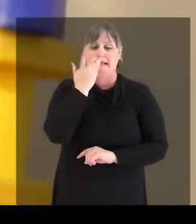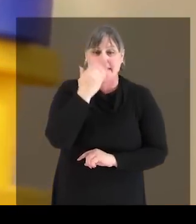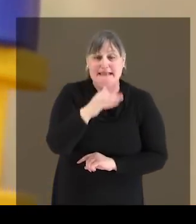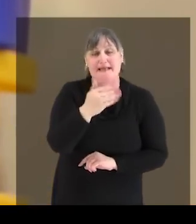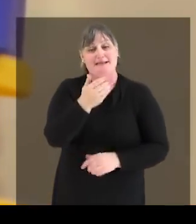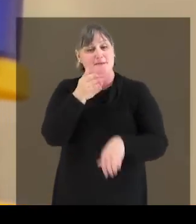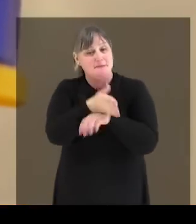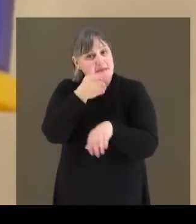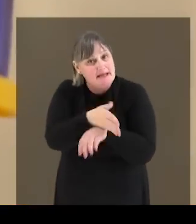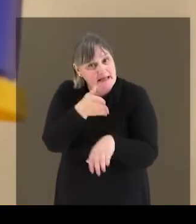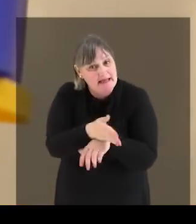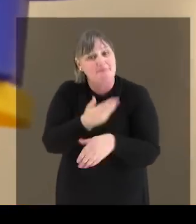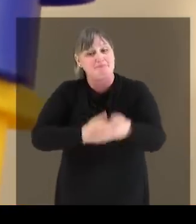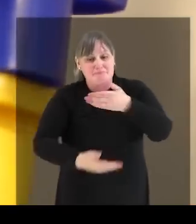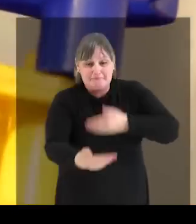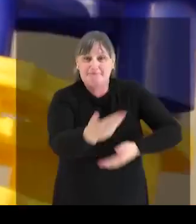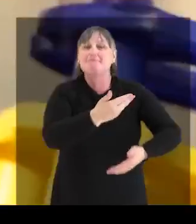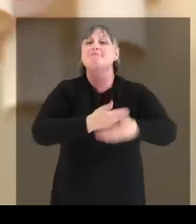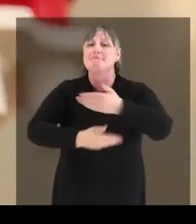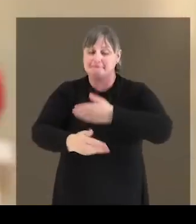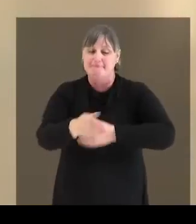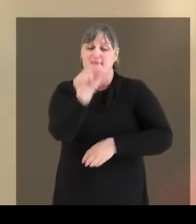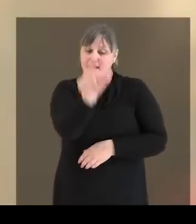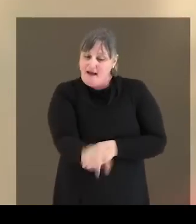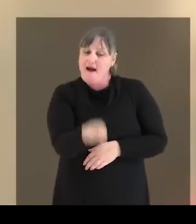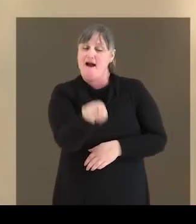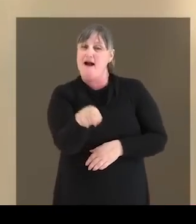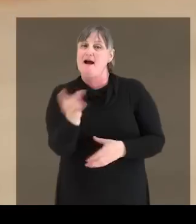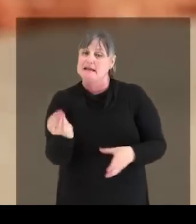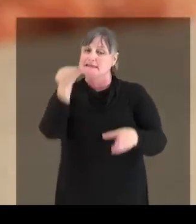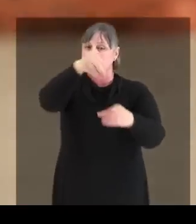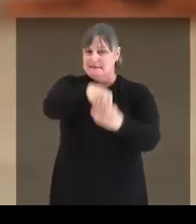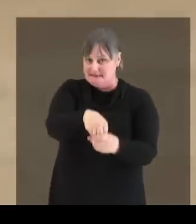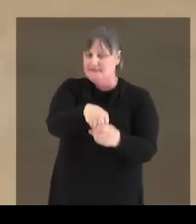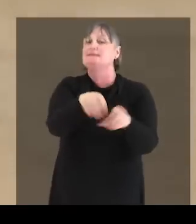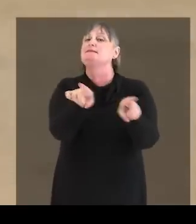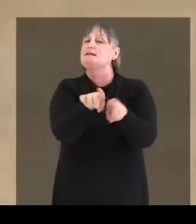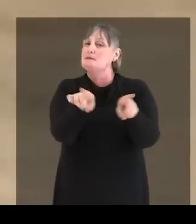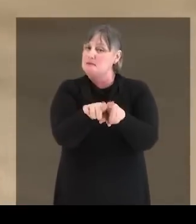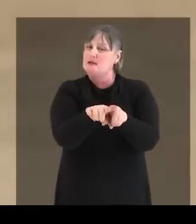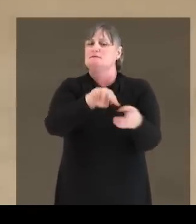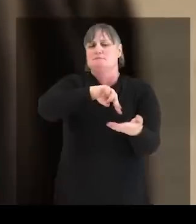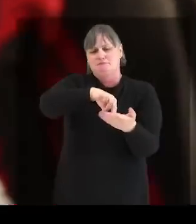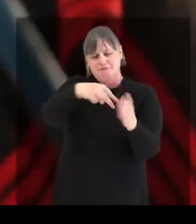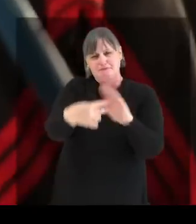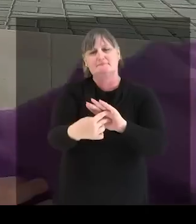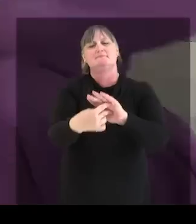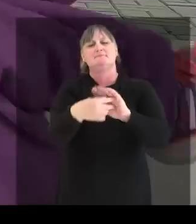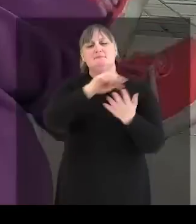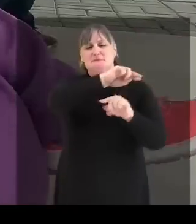criança vai interagir mais com isso. Ela está inserida ali dentro e ela que vai dar o